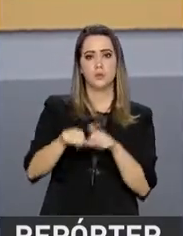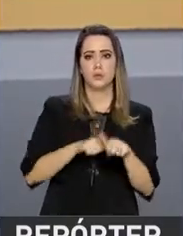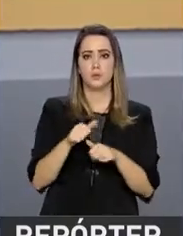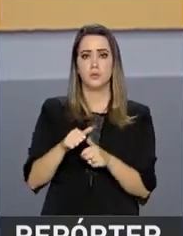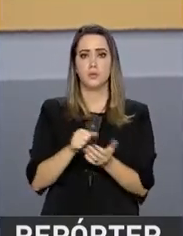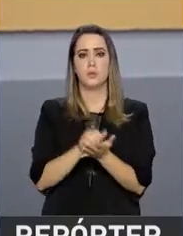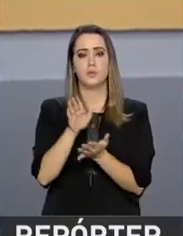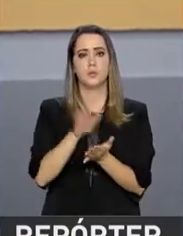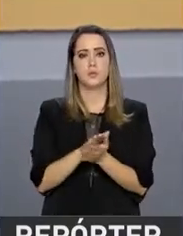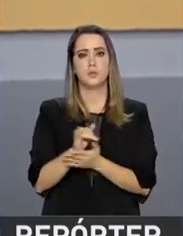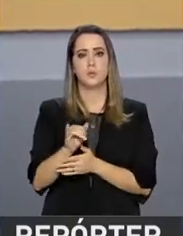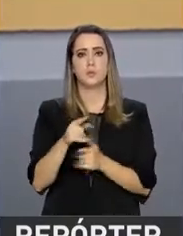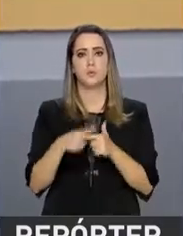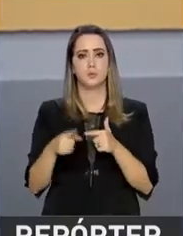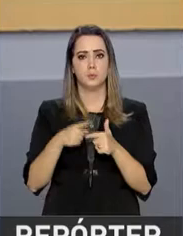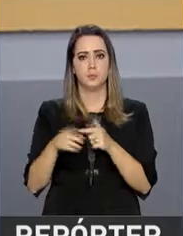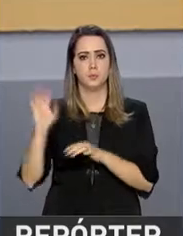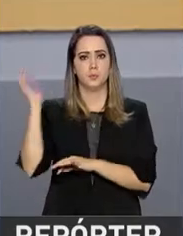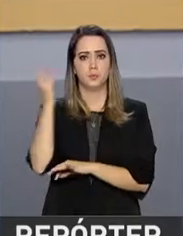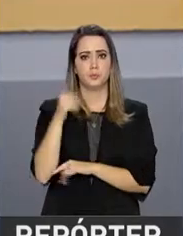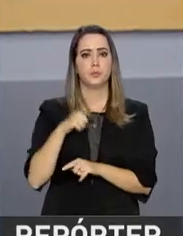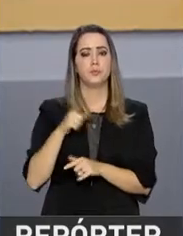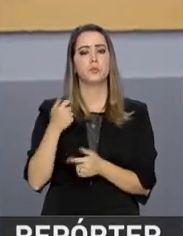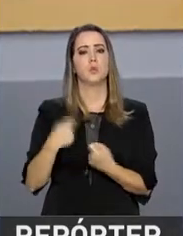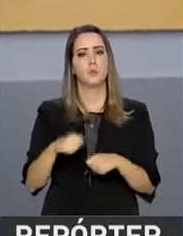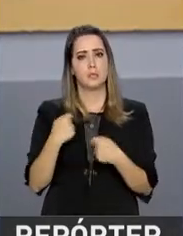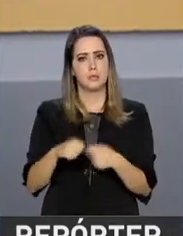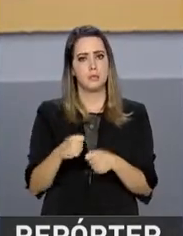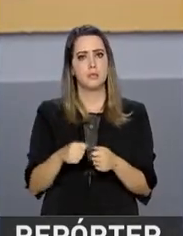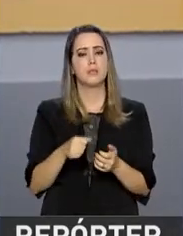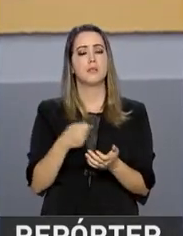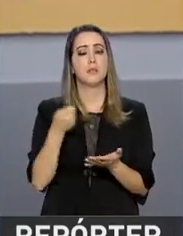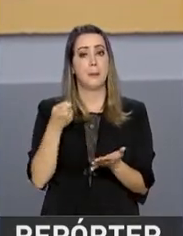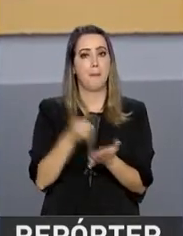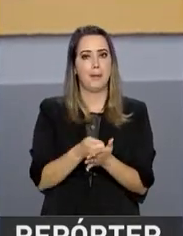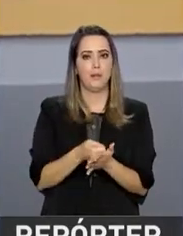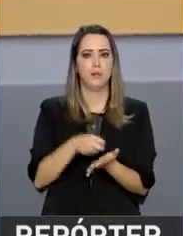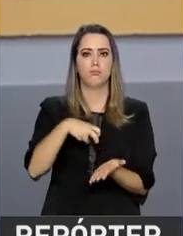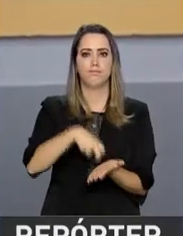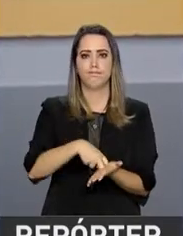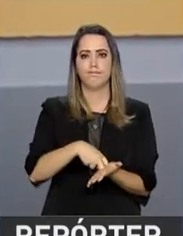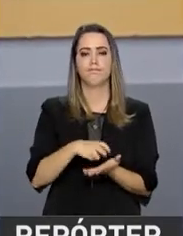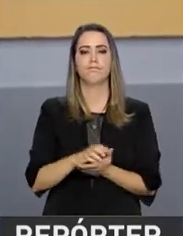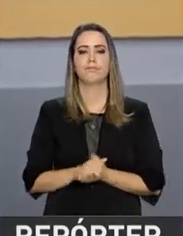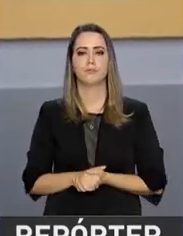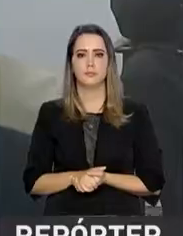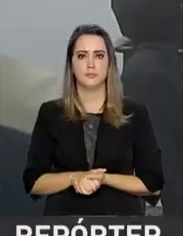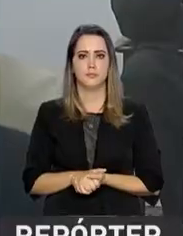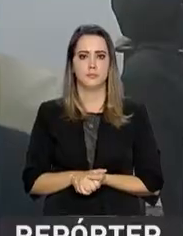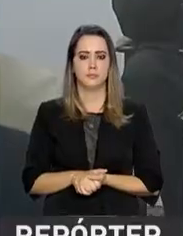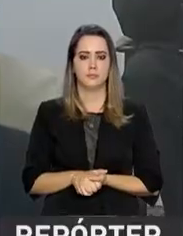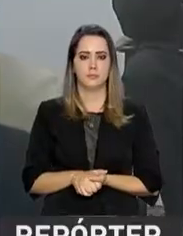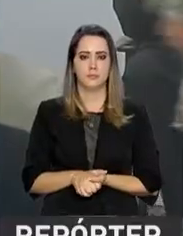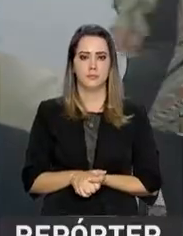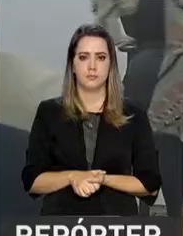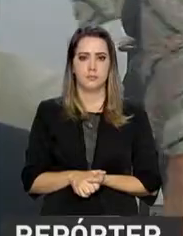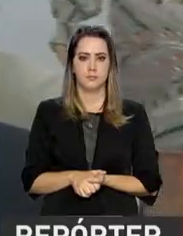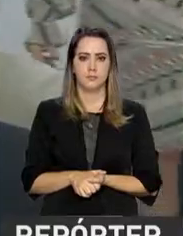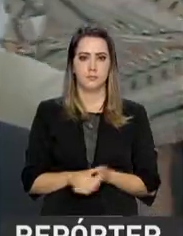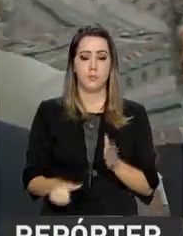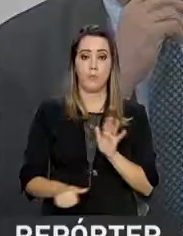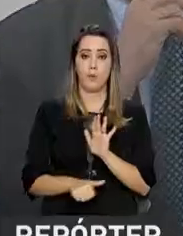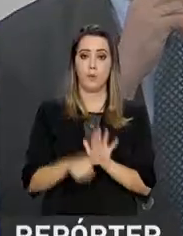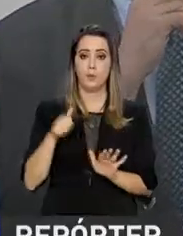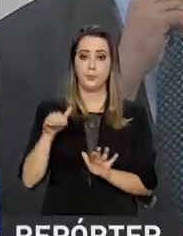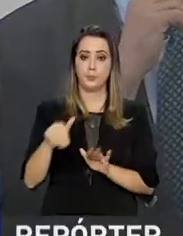multa, quem causou danos ao meio ambiente vai ter sim de reparar o dano que motivou a punição. É o